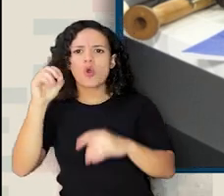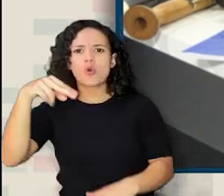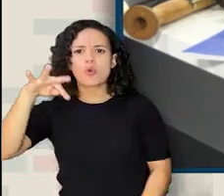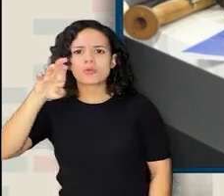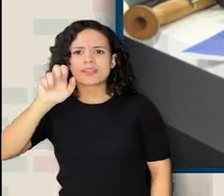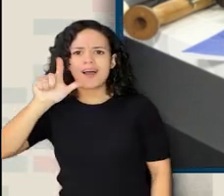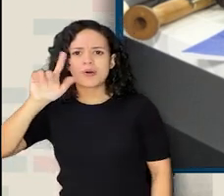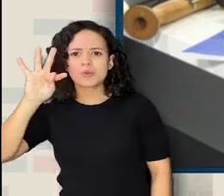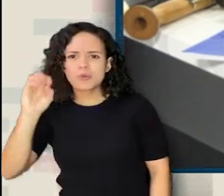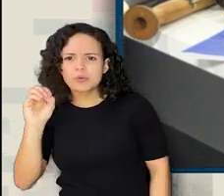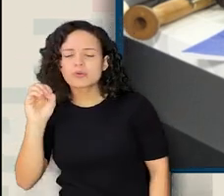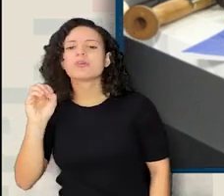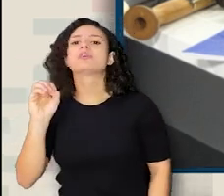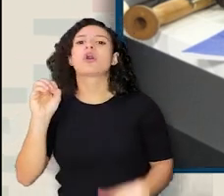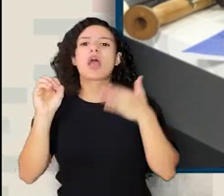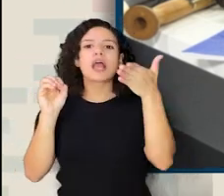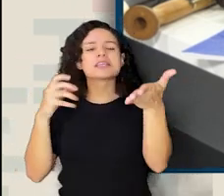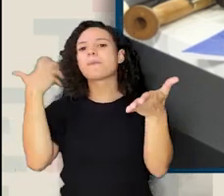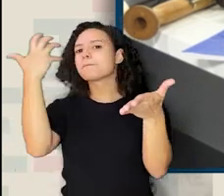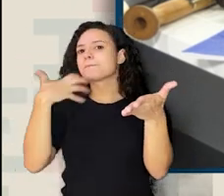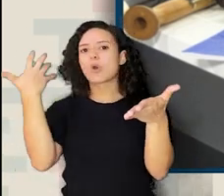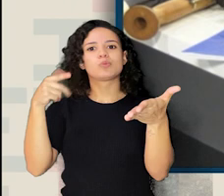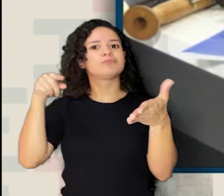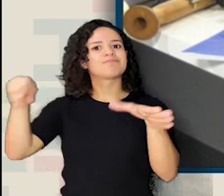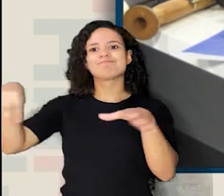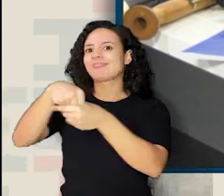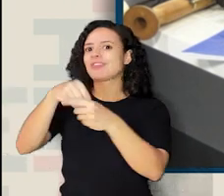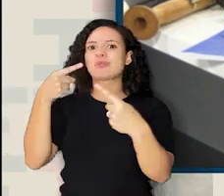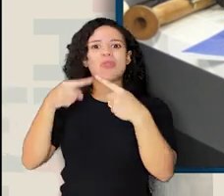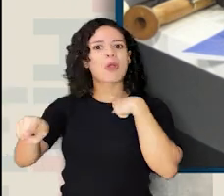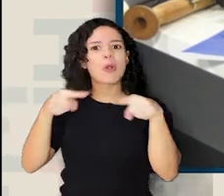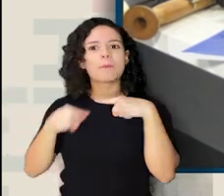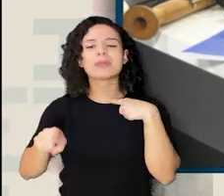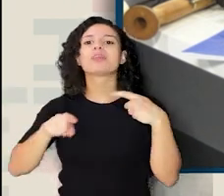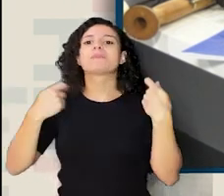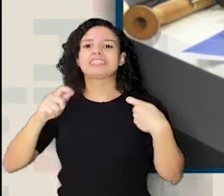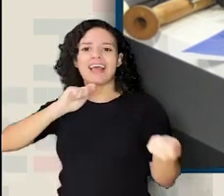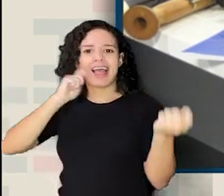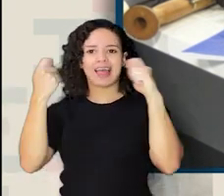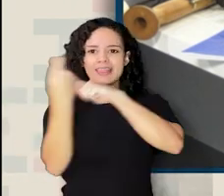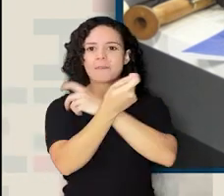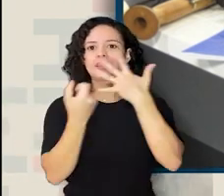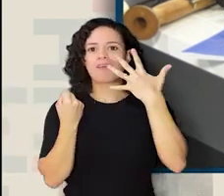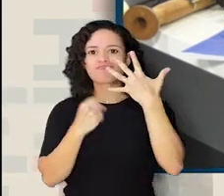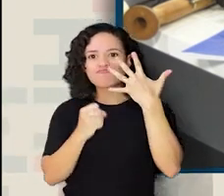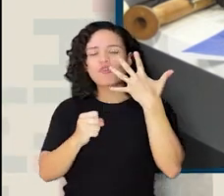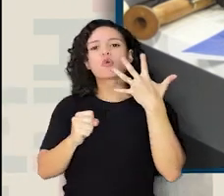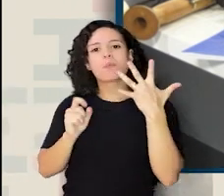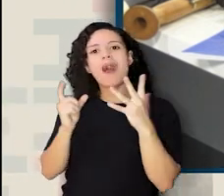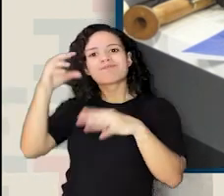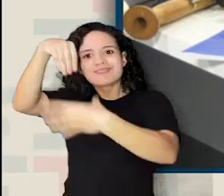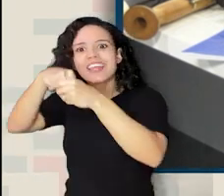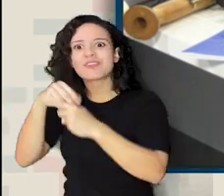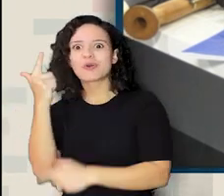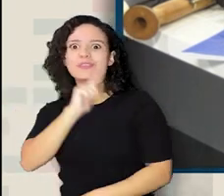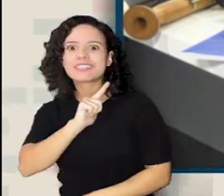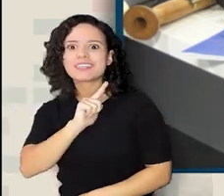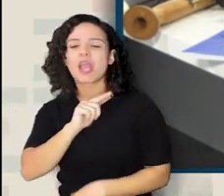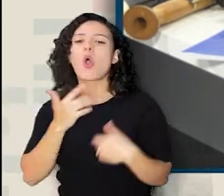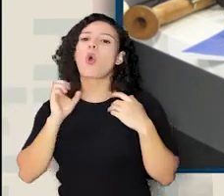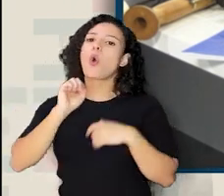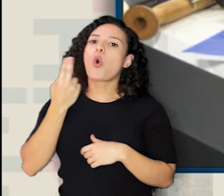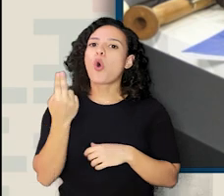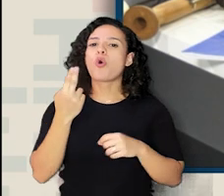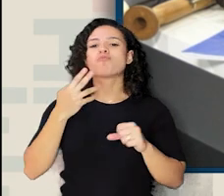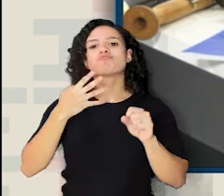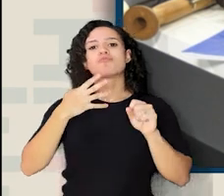tocando uma música com a flauta contralto, então essa música ela não cabe na extensão da contralto, então eu vou oitavar ela para caber.